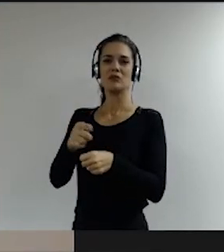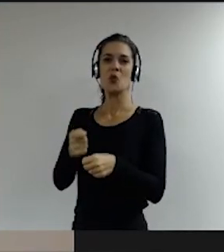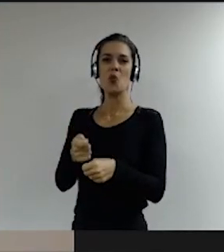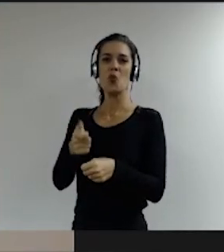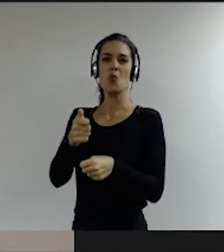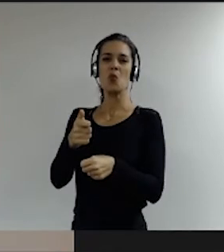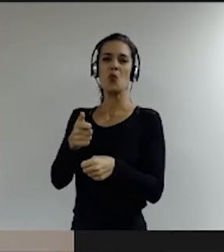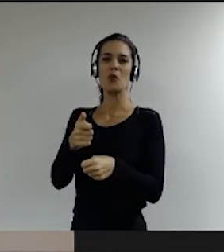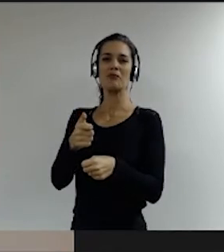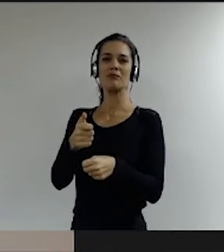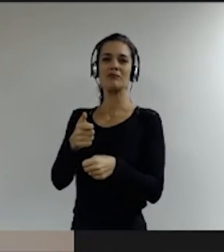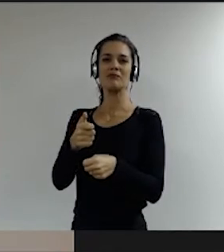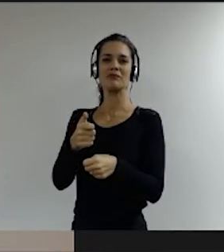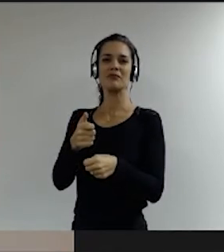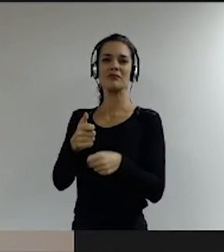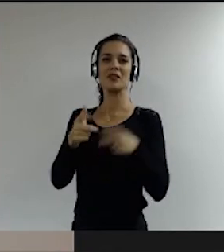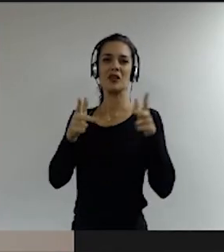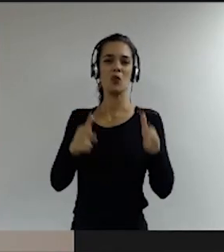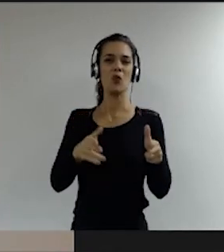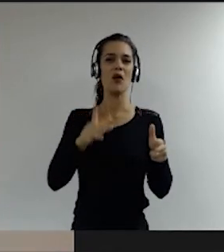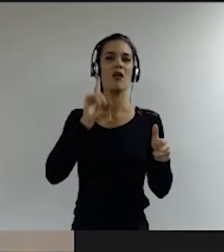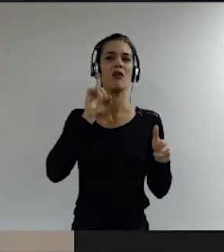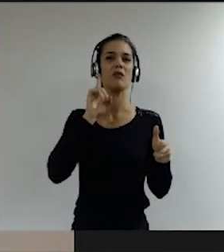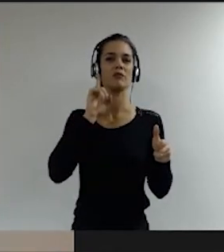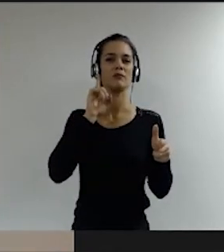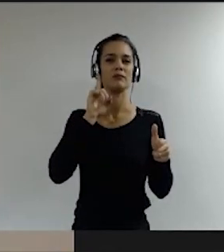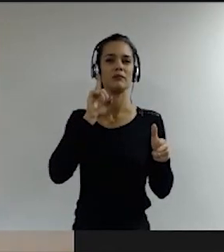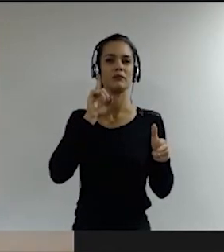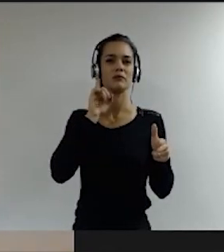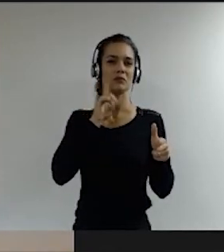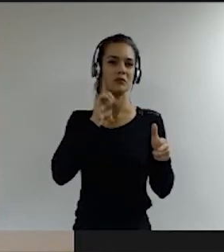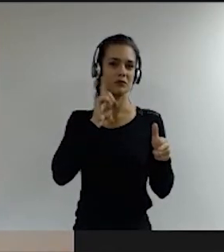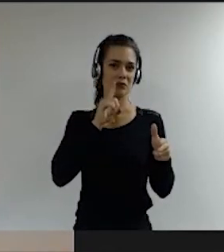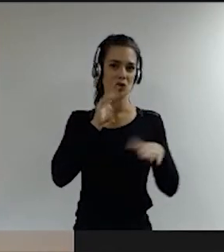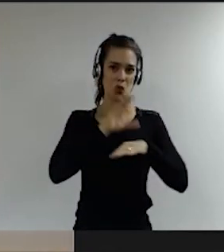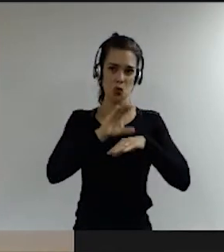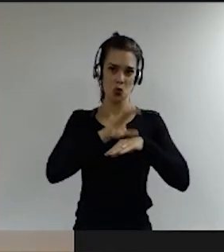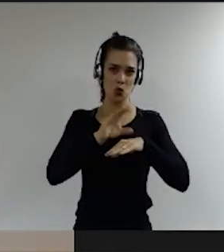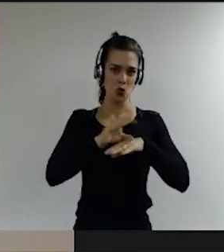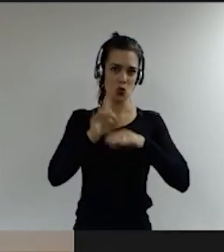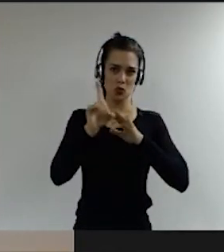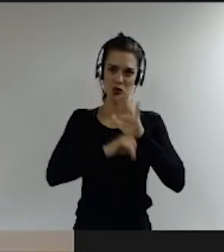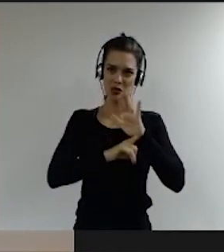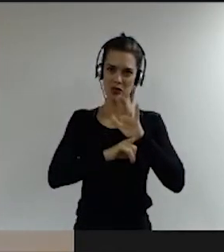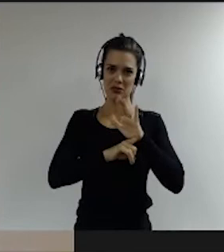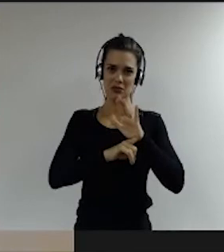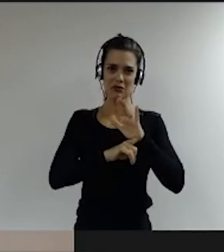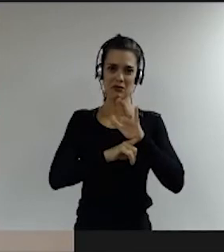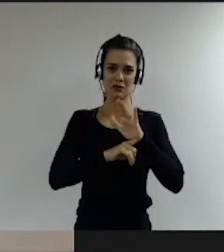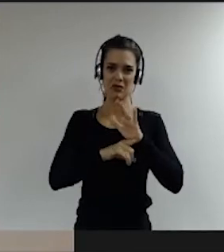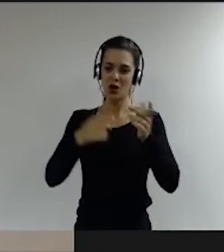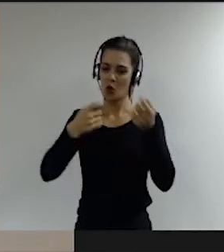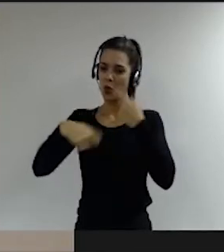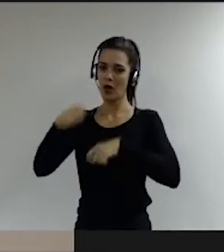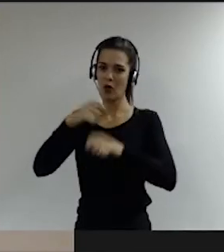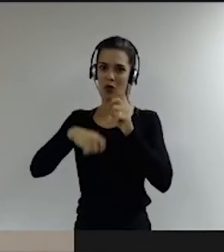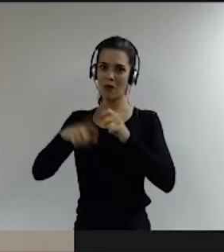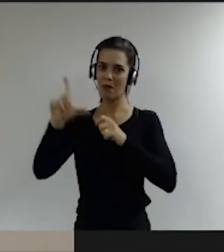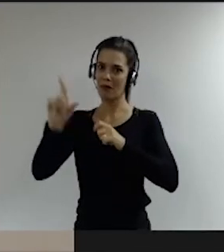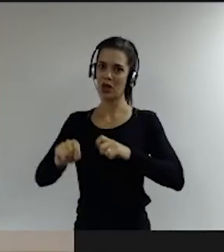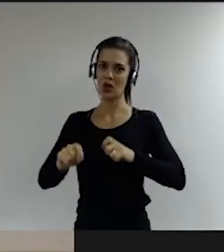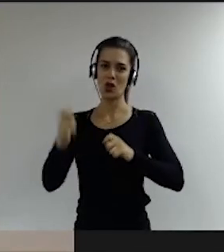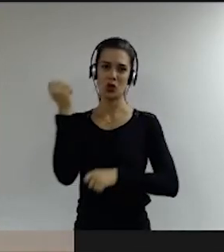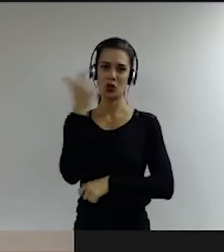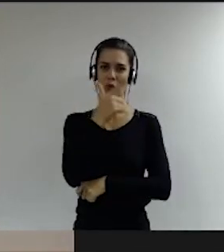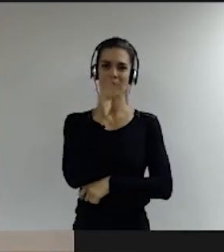quase idêntico aos Estados Unidos de curso de direito e com uma economia 10 vezes menor, uma profissão